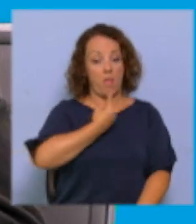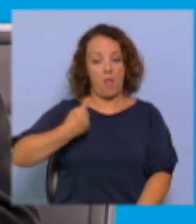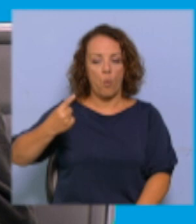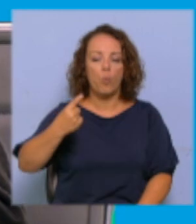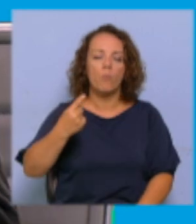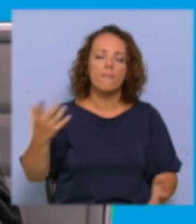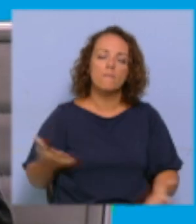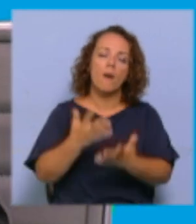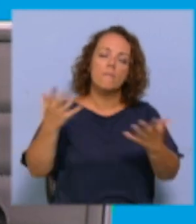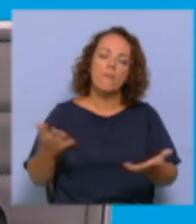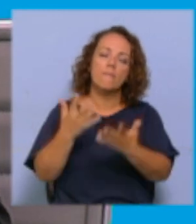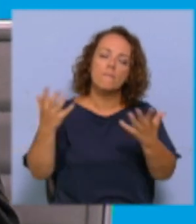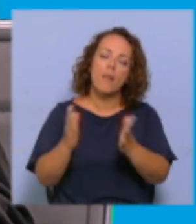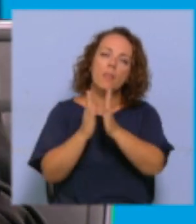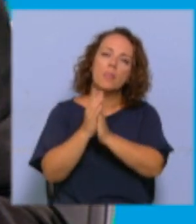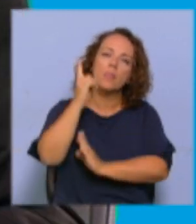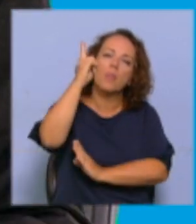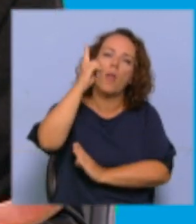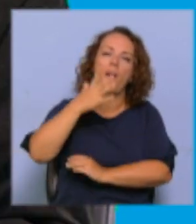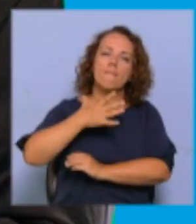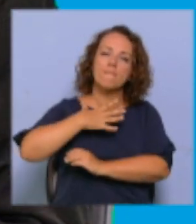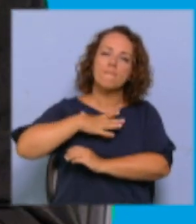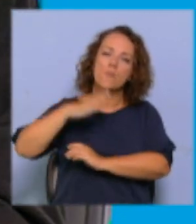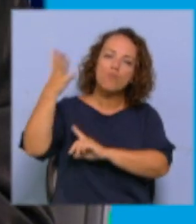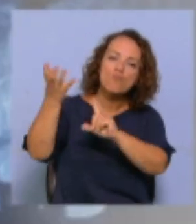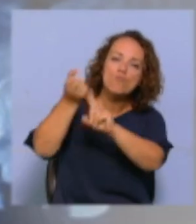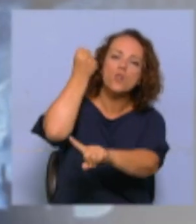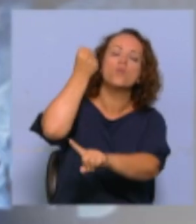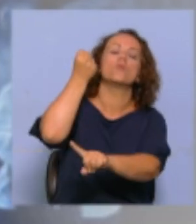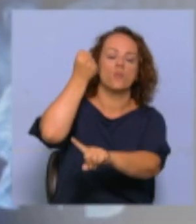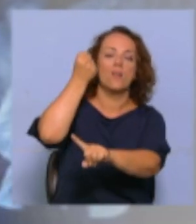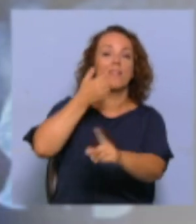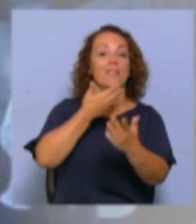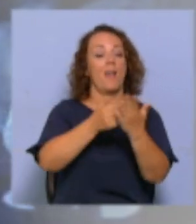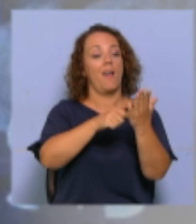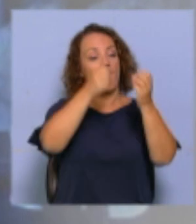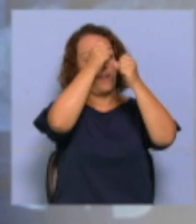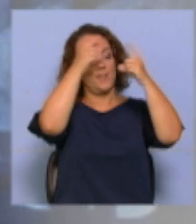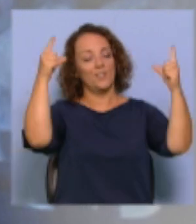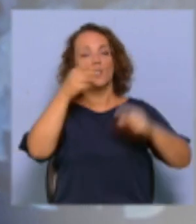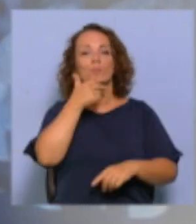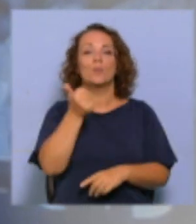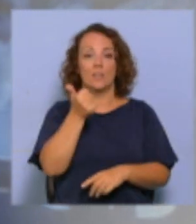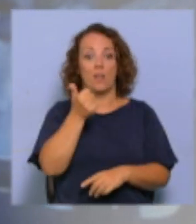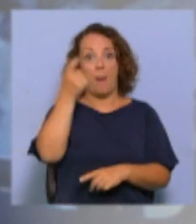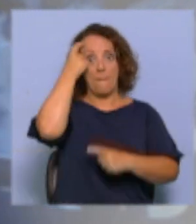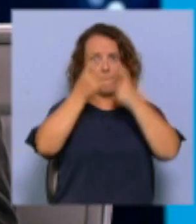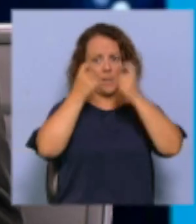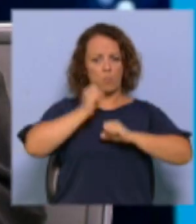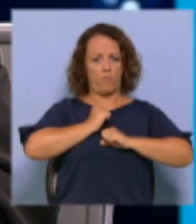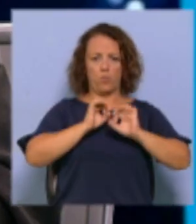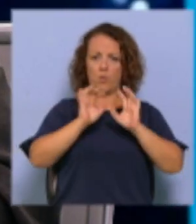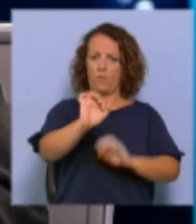dê esta parábola tão bonita. E daí é necessário dizer, os meus pensamentos não são os vossos. Um